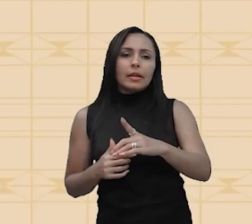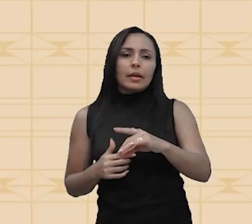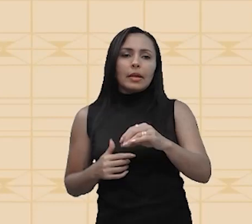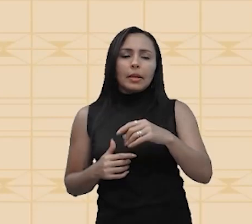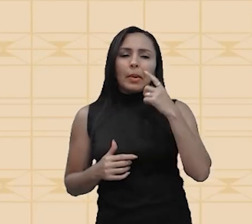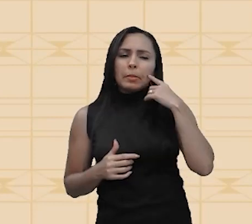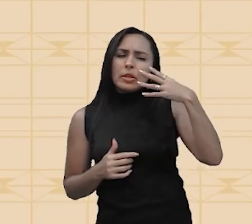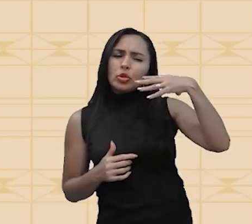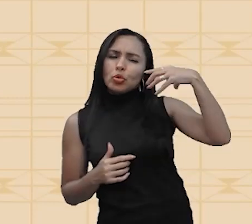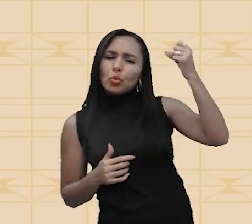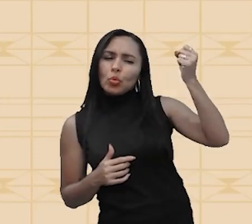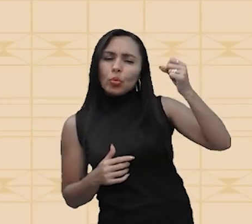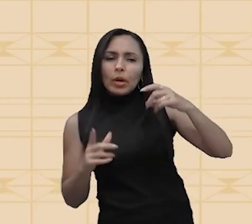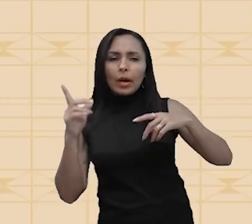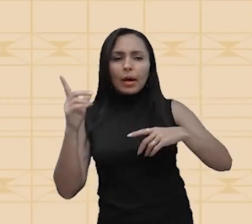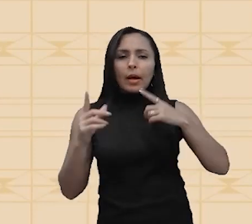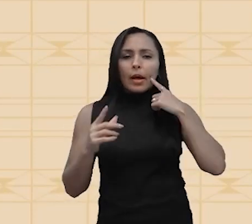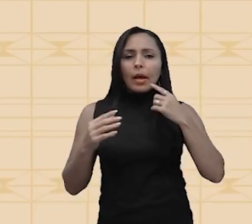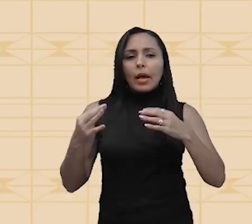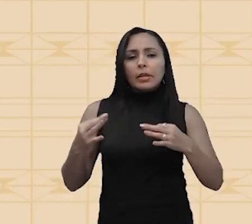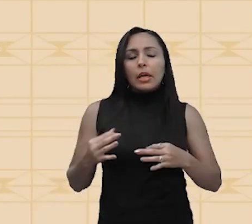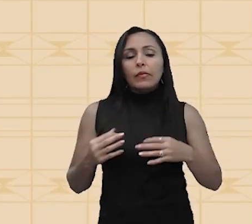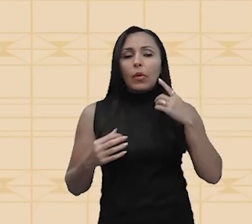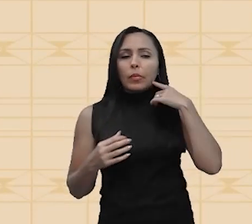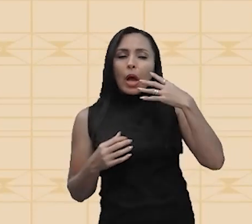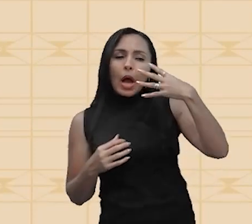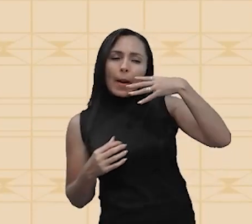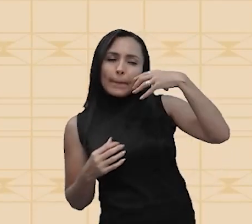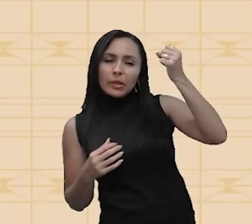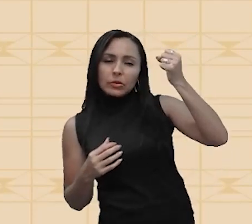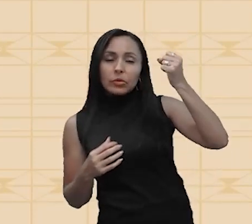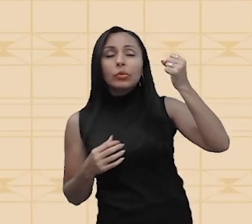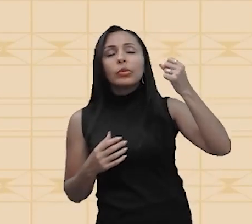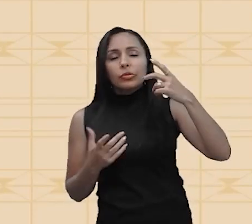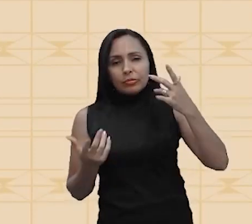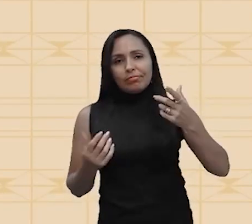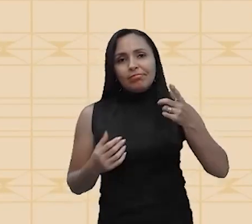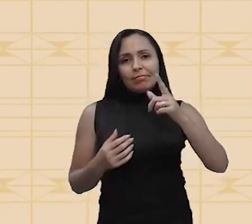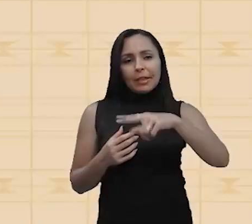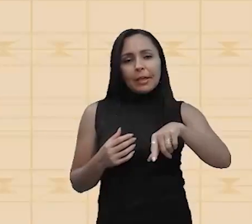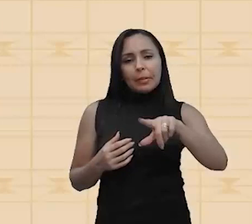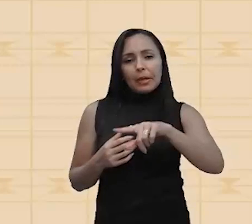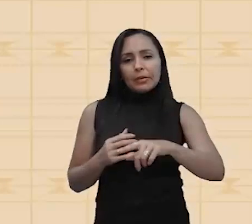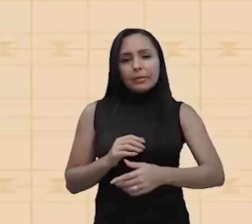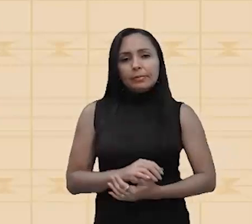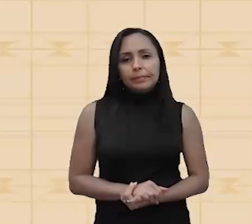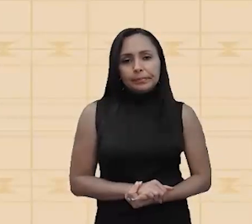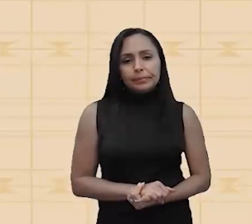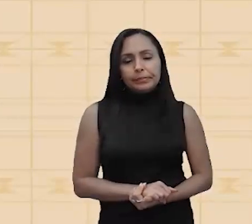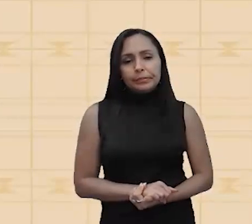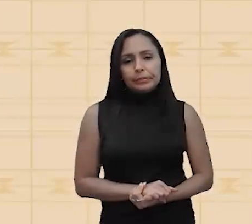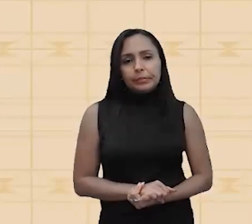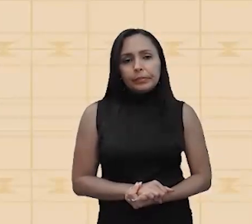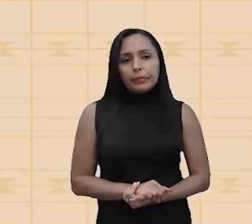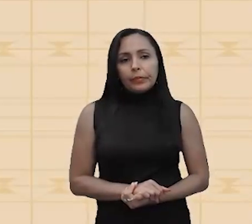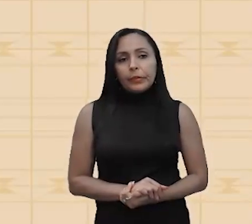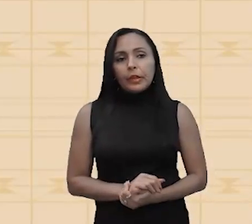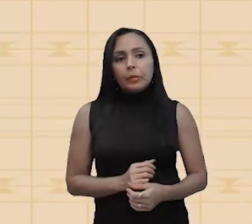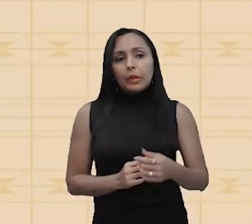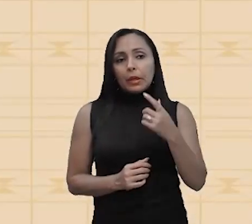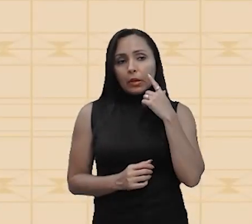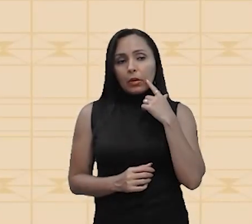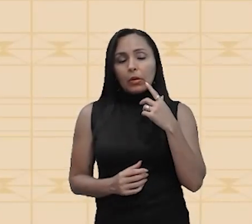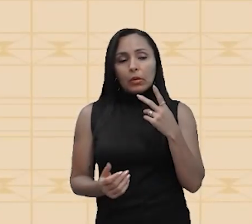que é exatamente a absorção da luz, de maneira que a imagem vai ficar escura. Então, para ocorrer a polarização,